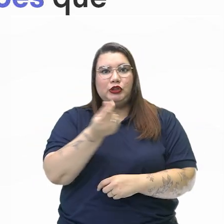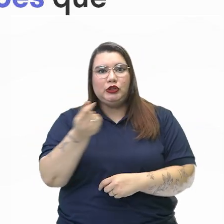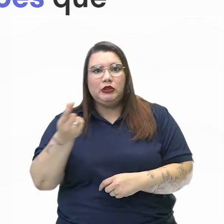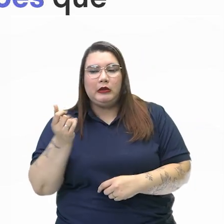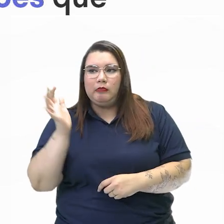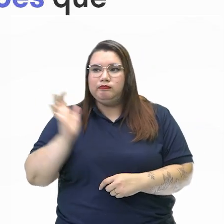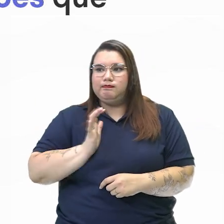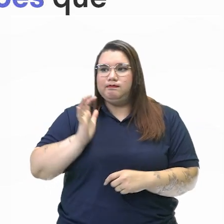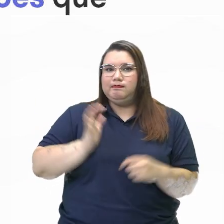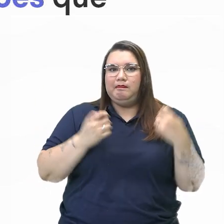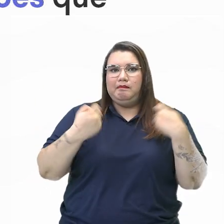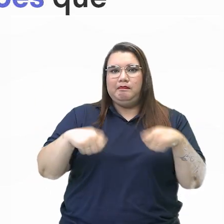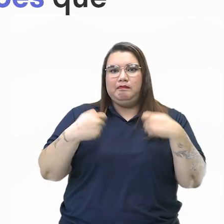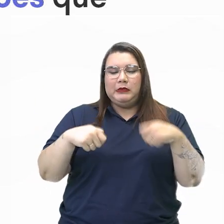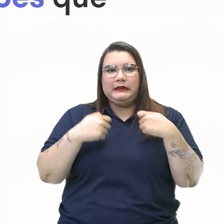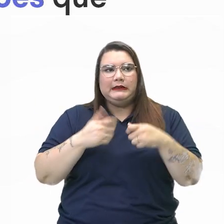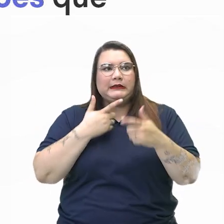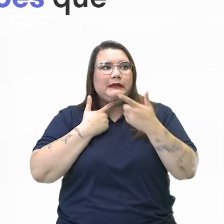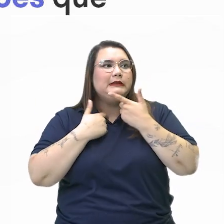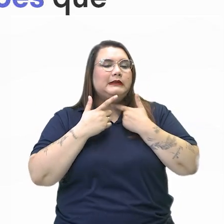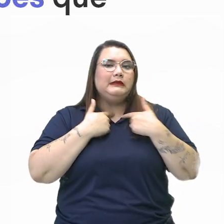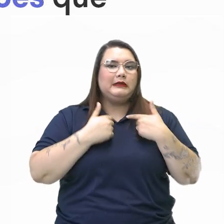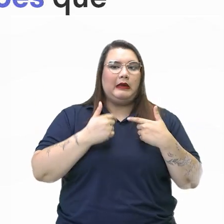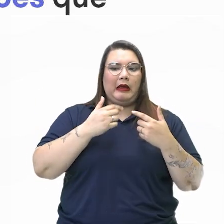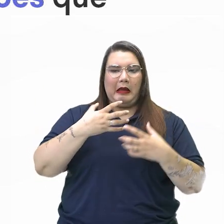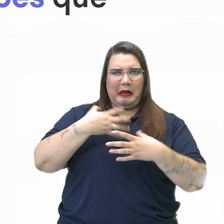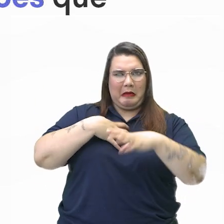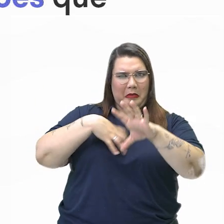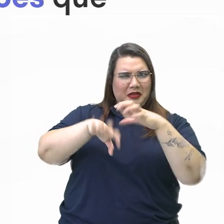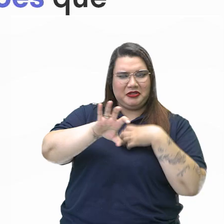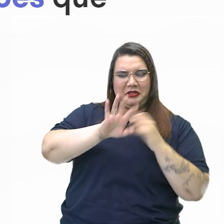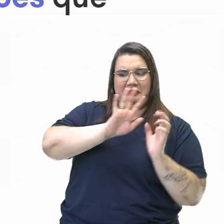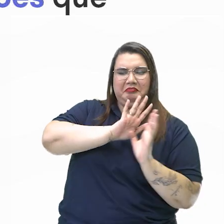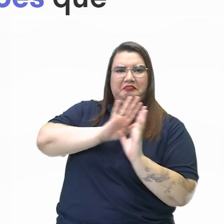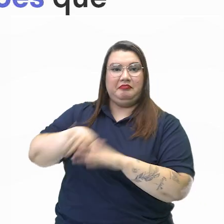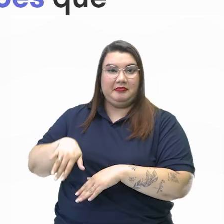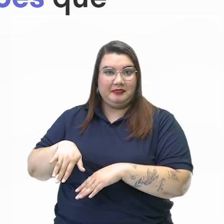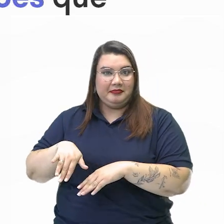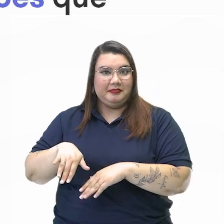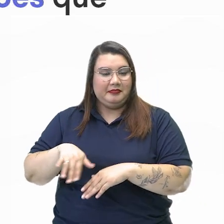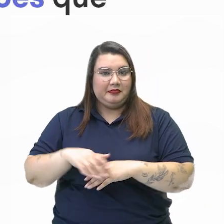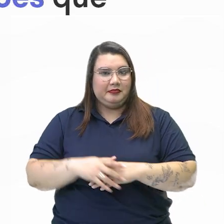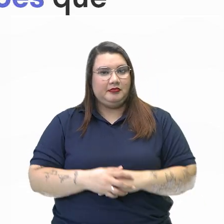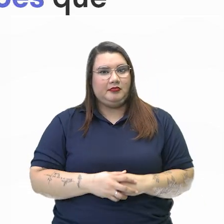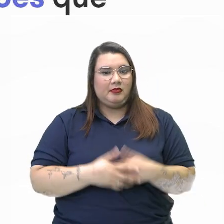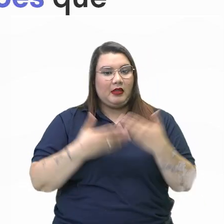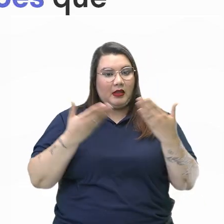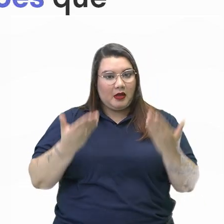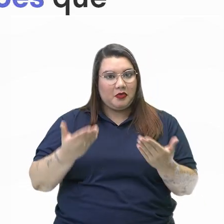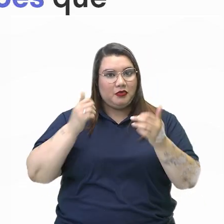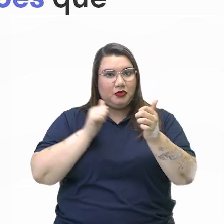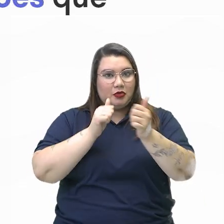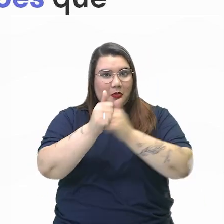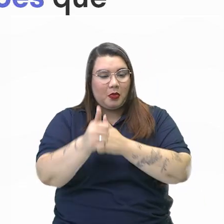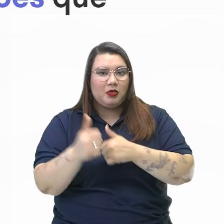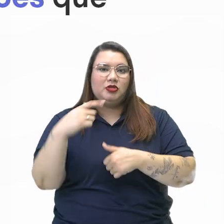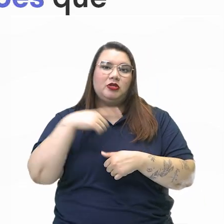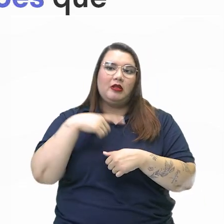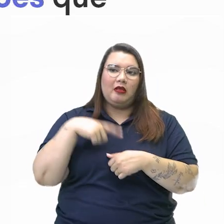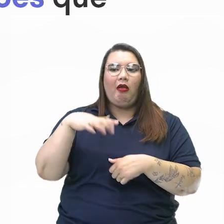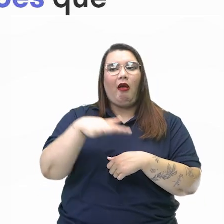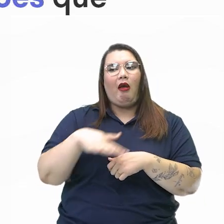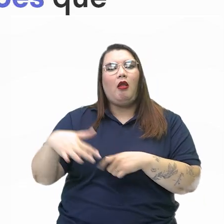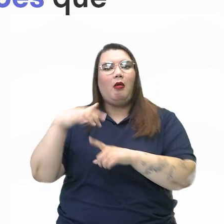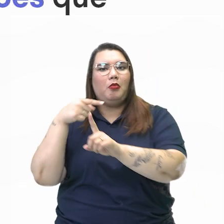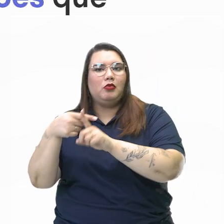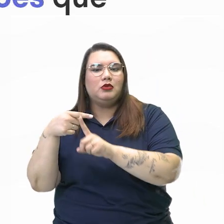fair play ele vai sendo deixado de lado. Então, quando a gente pensa no esporte, a gente se depara com situações que a gente precisa